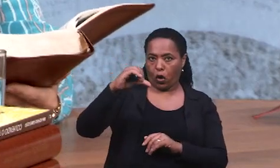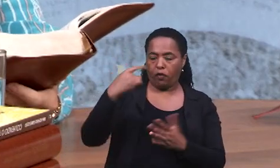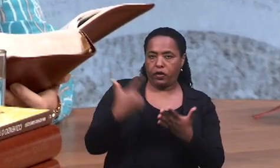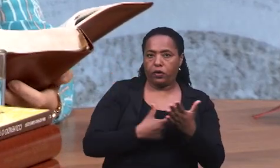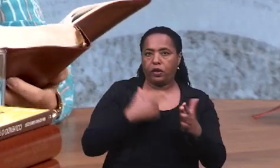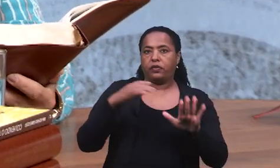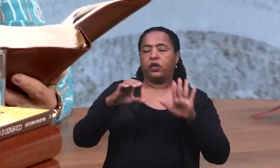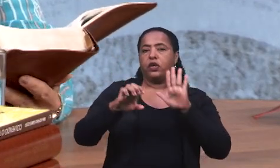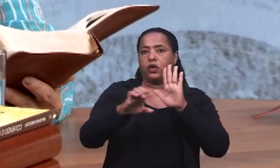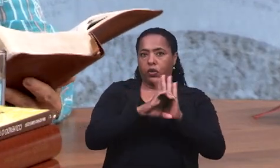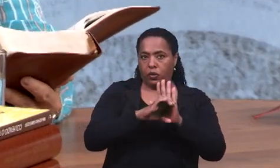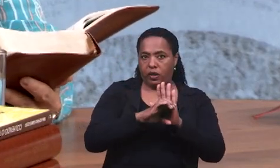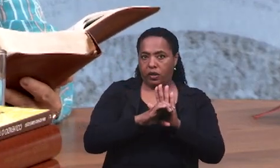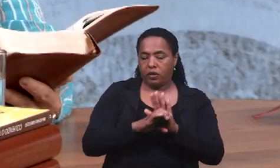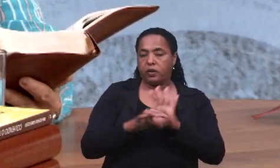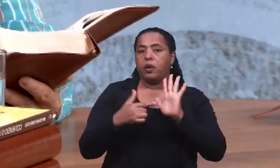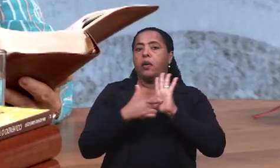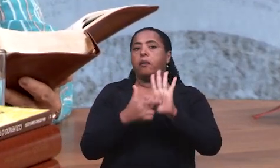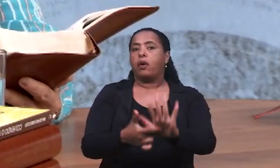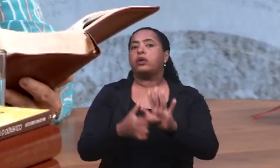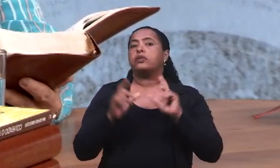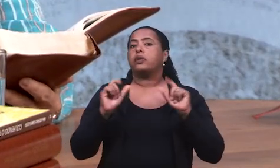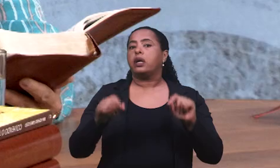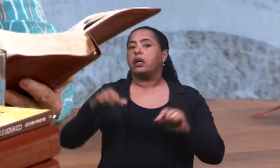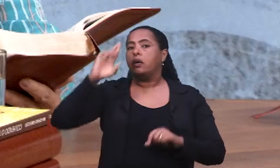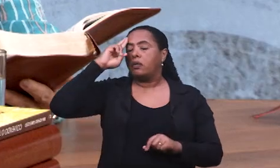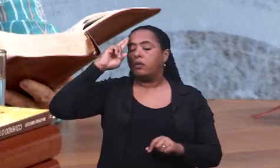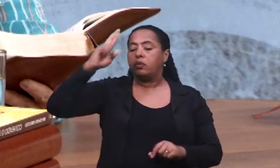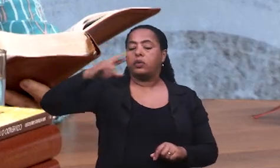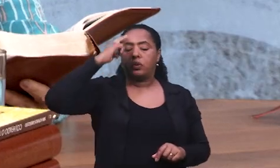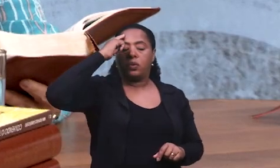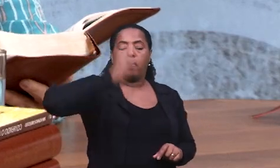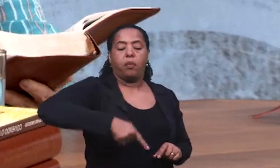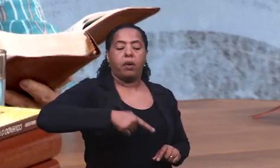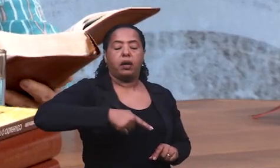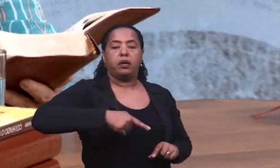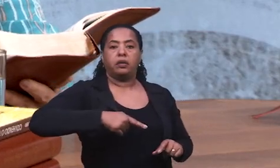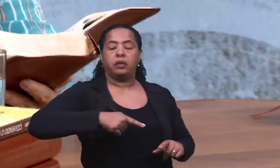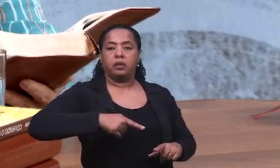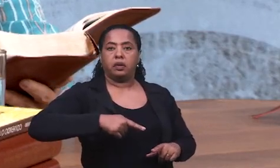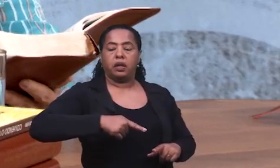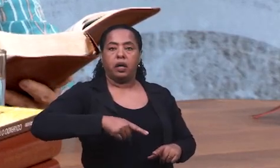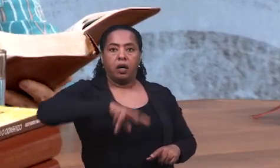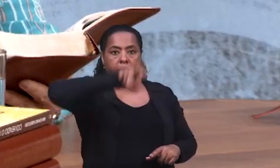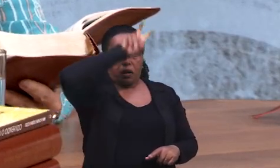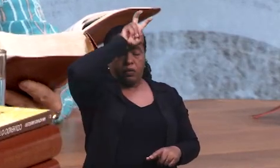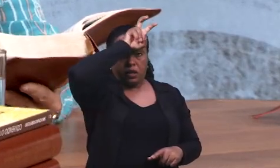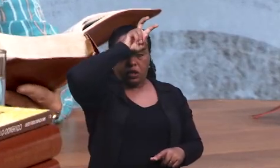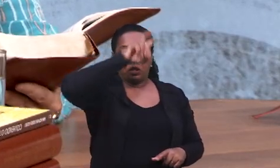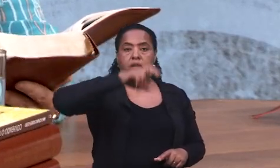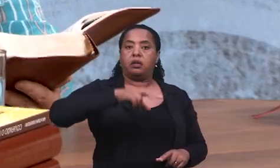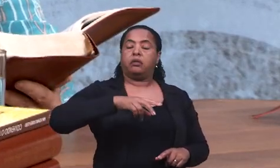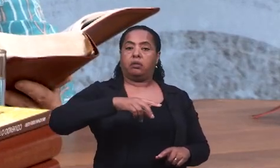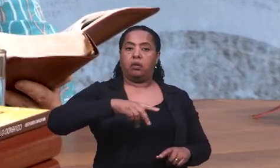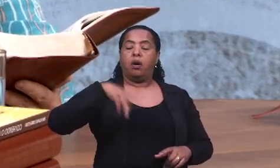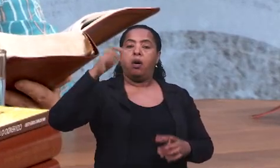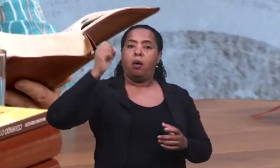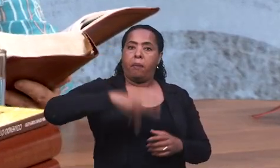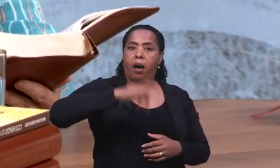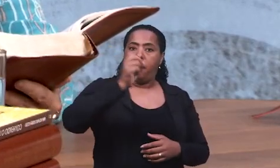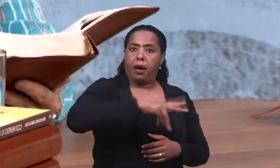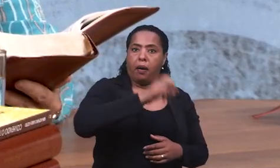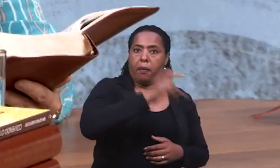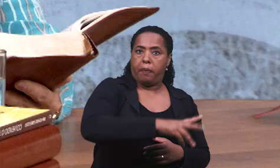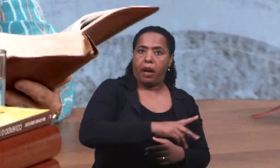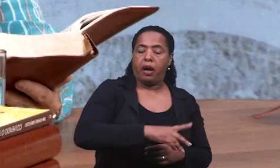livro do Êxodo, em que o Senhor está mandando pragas ao Egito e Faraó ainda não deixou